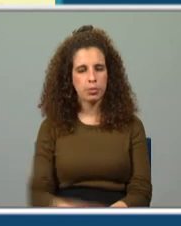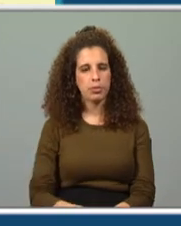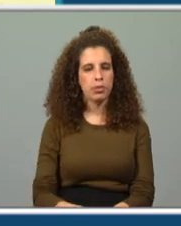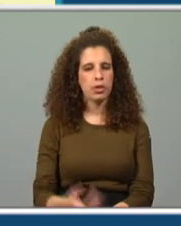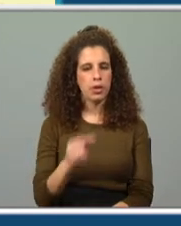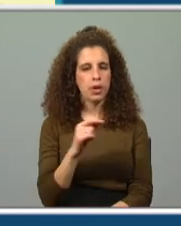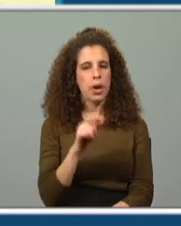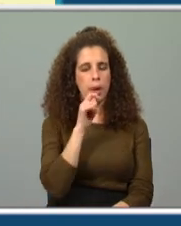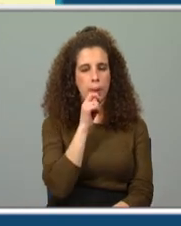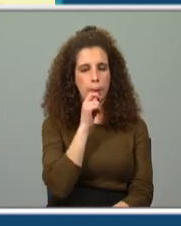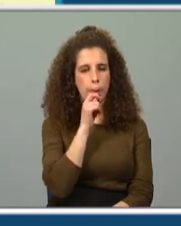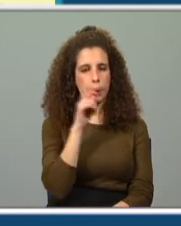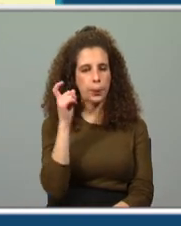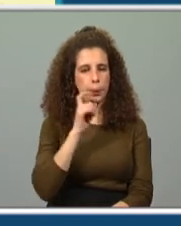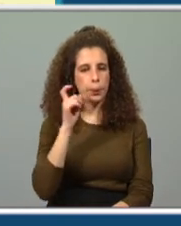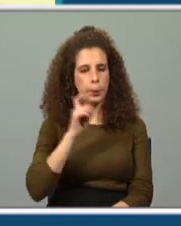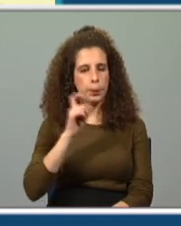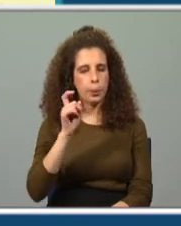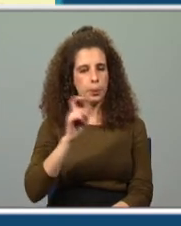Temos o bucal.